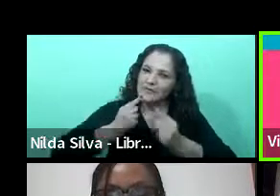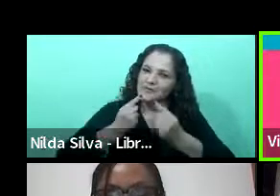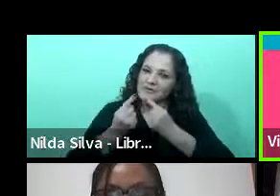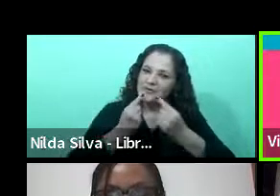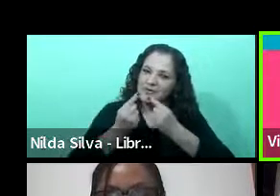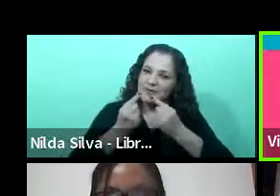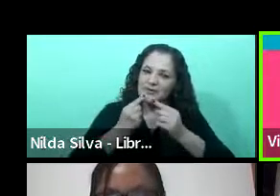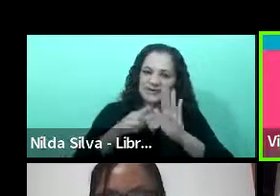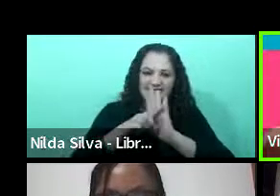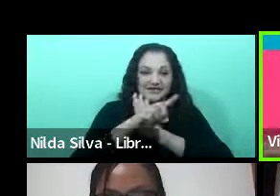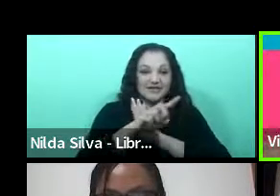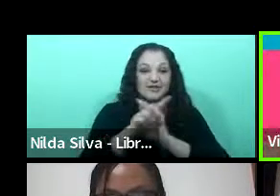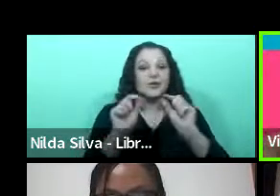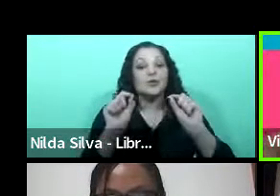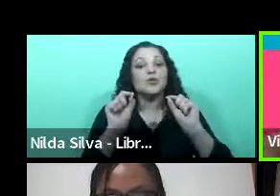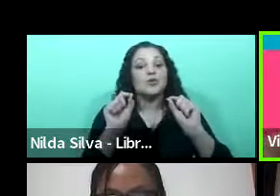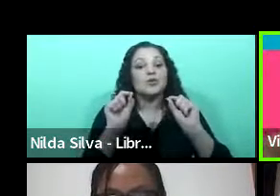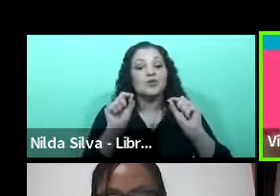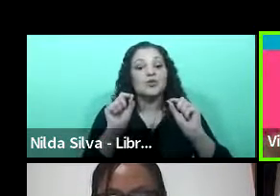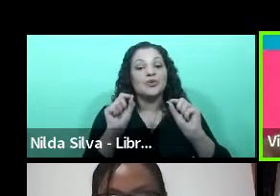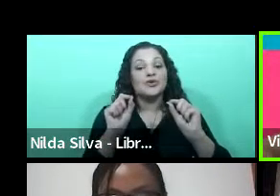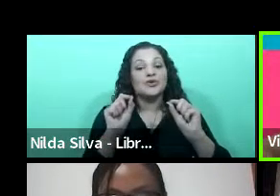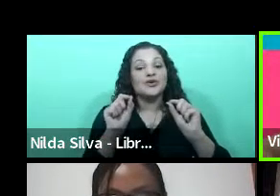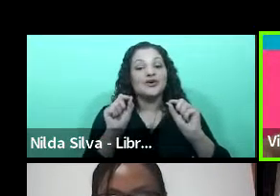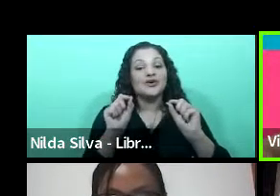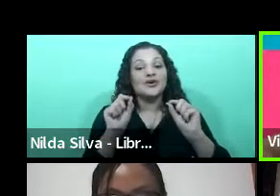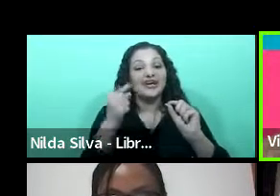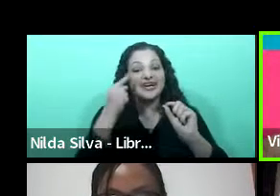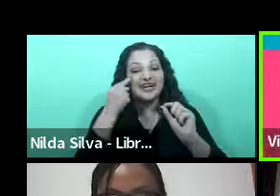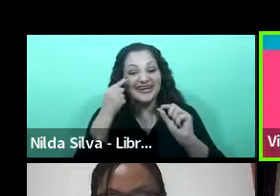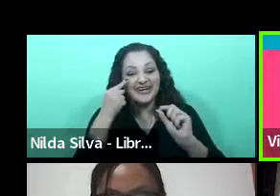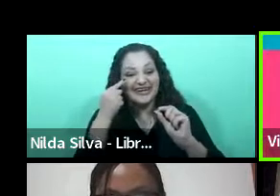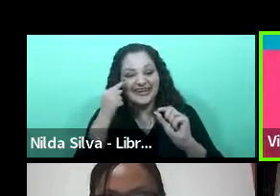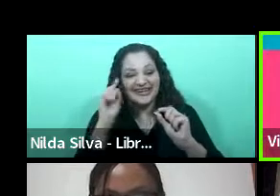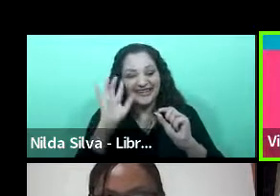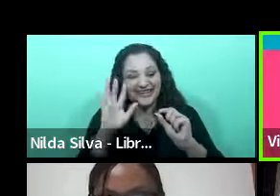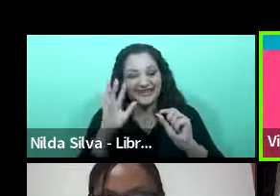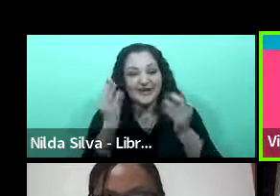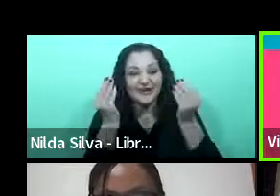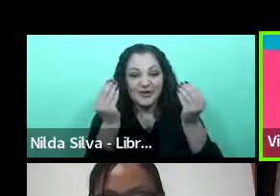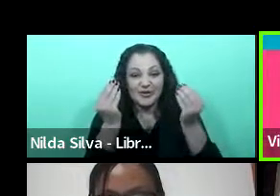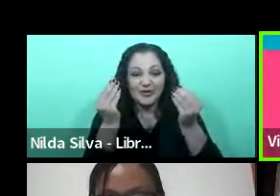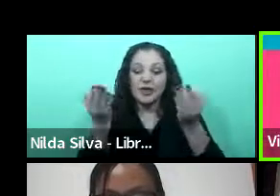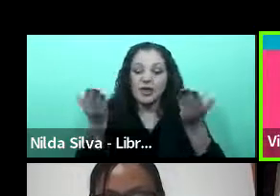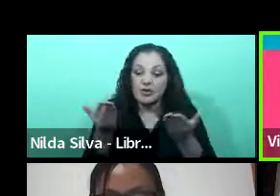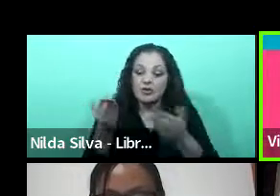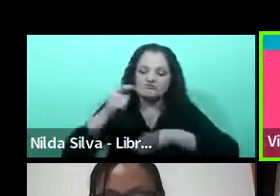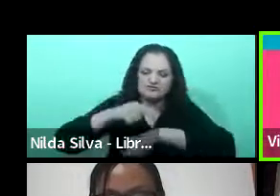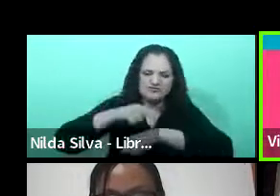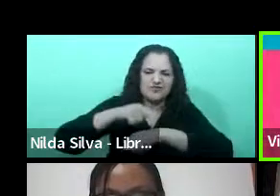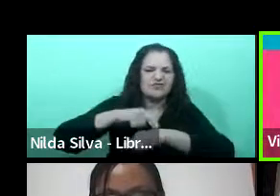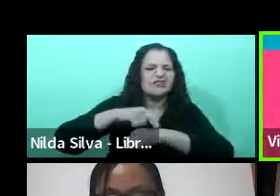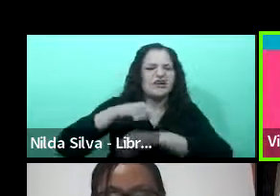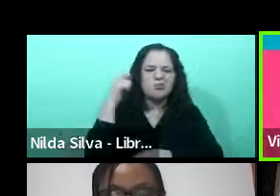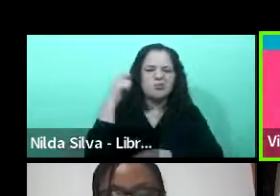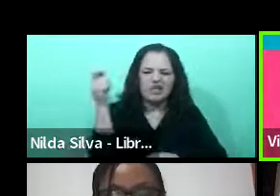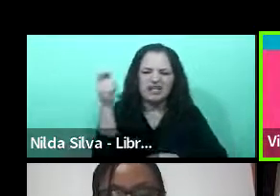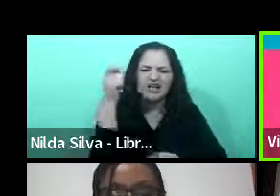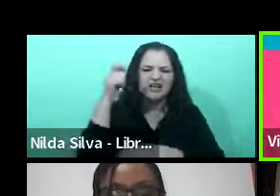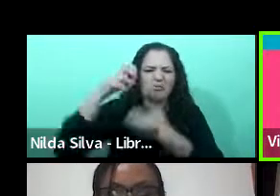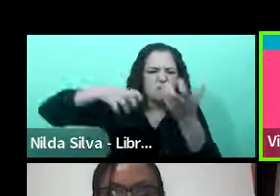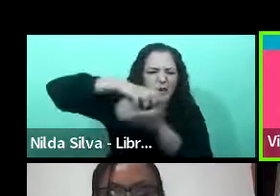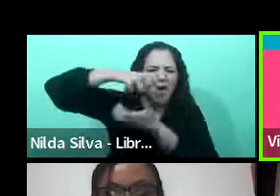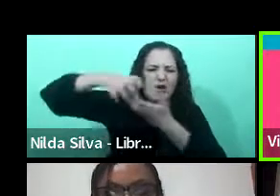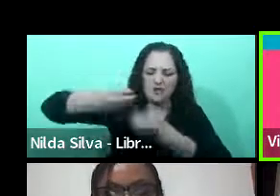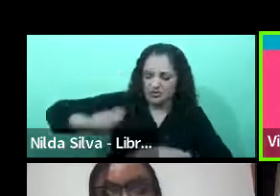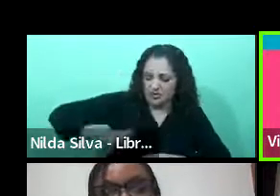discussões, que é, deixa eu pegar a pergunta. Como, neste momento catastrófico que vivemos,